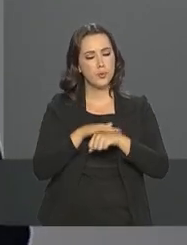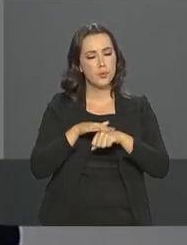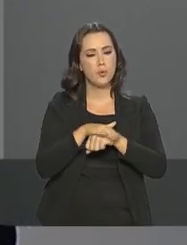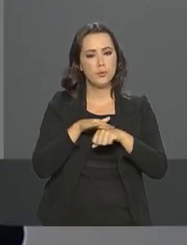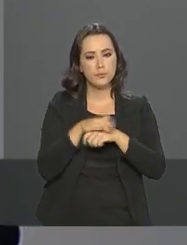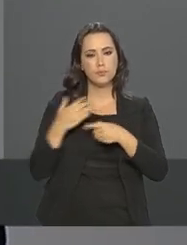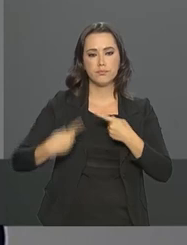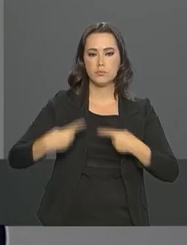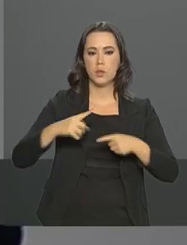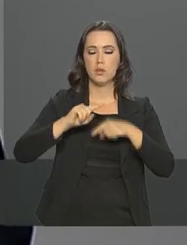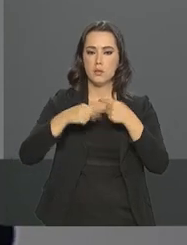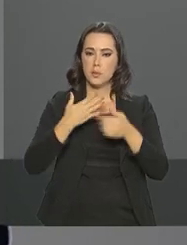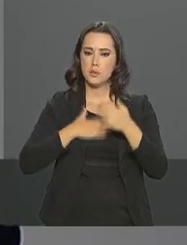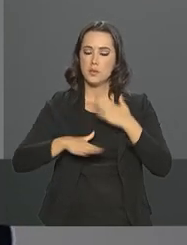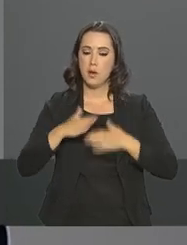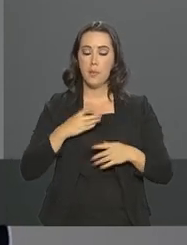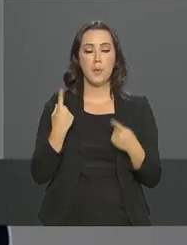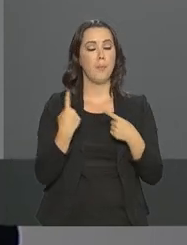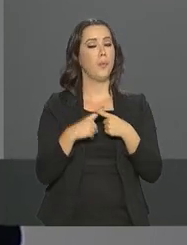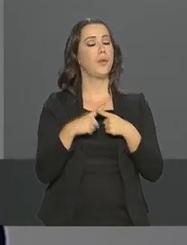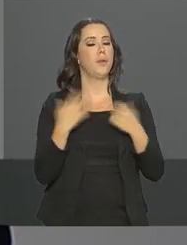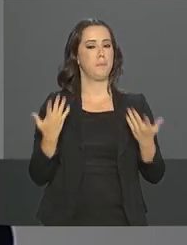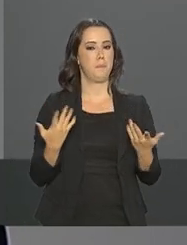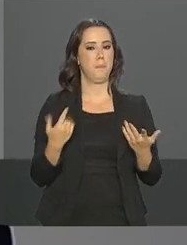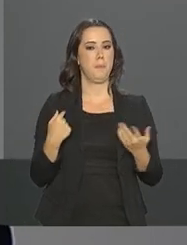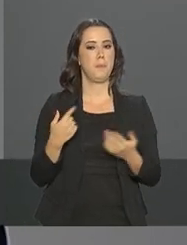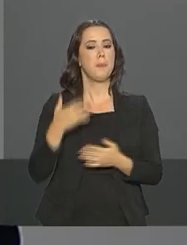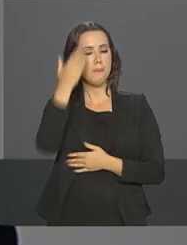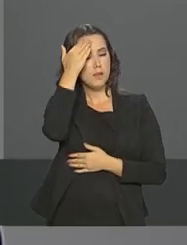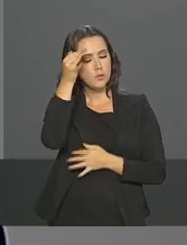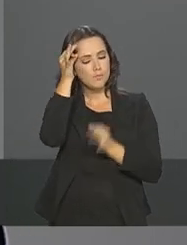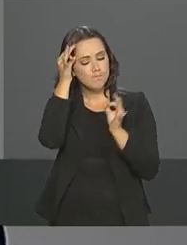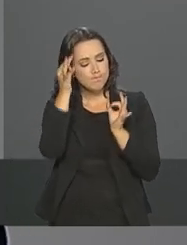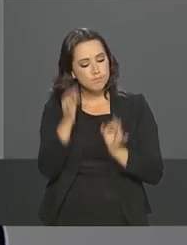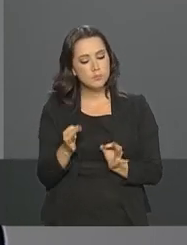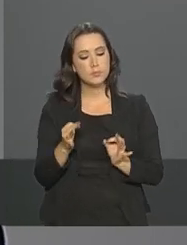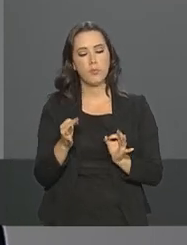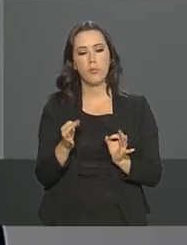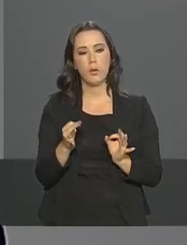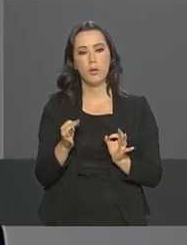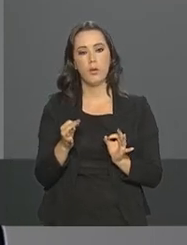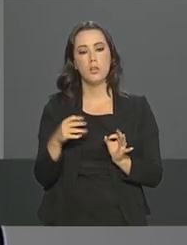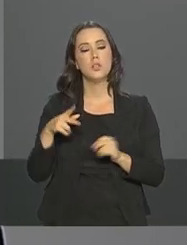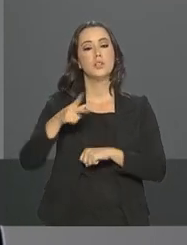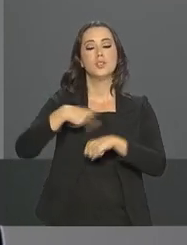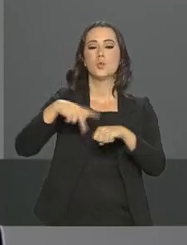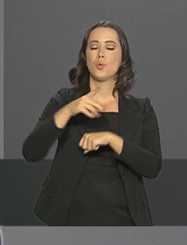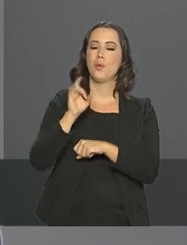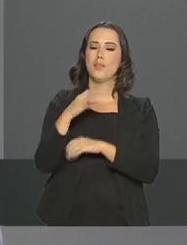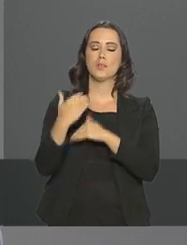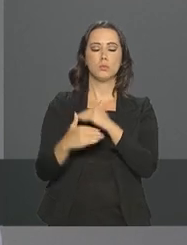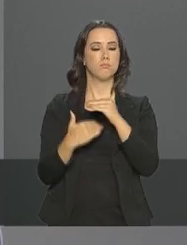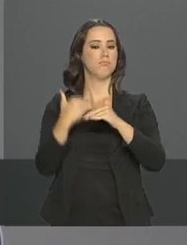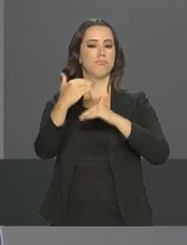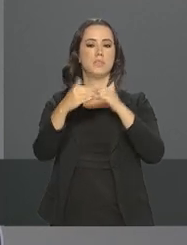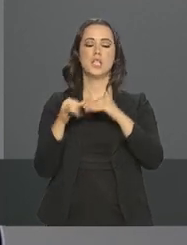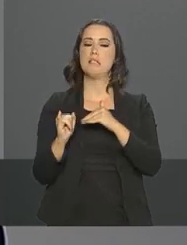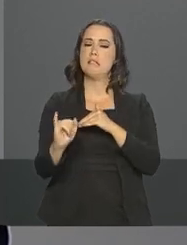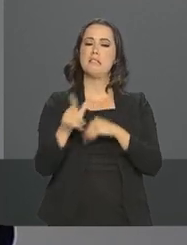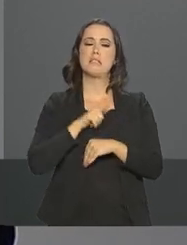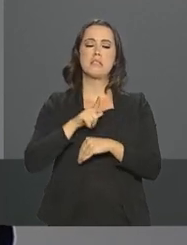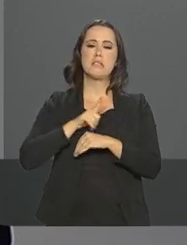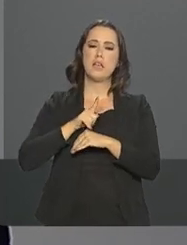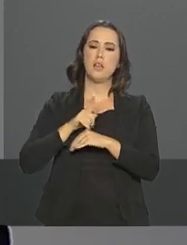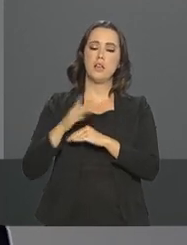relativa tranquilidade mas isto porque eu tenho consciência absoluta de que o país só cresce se ele tiver a